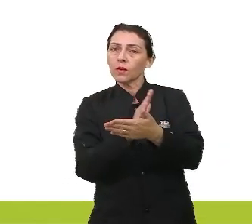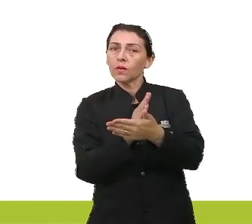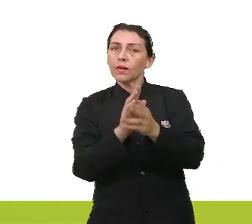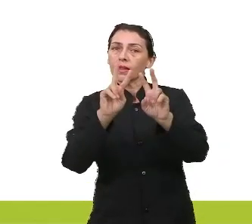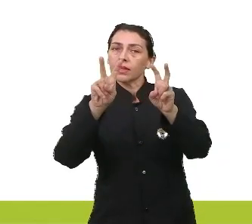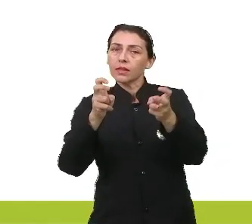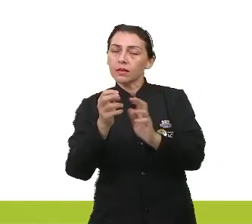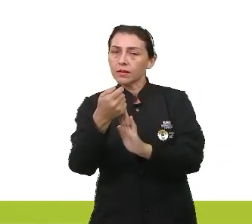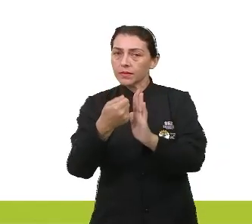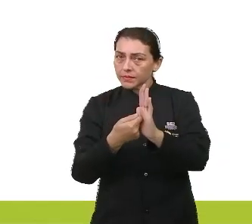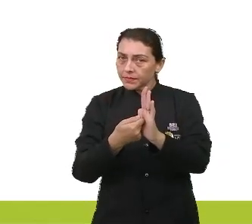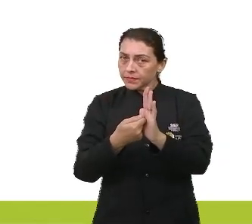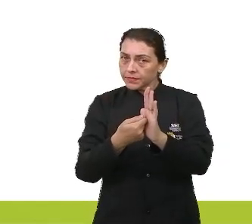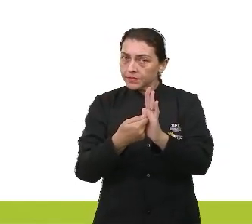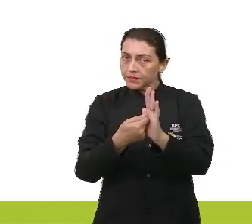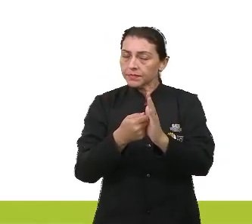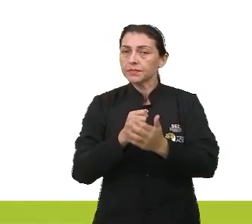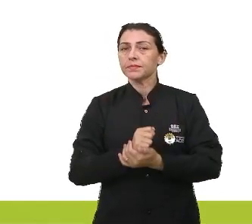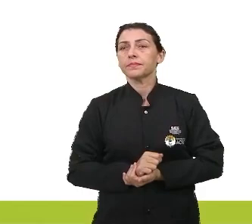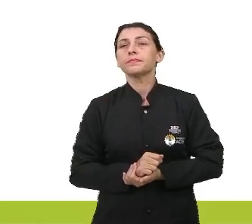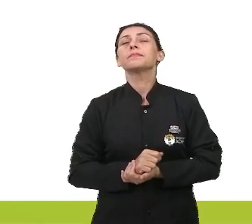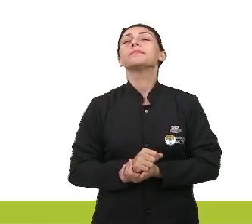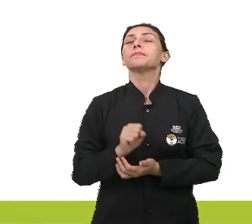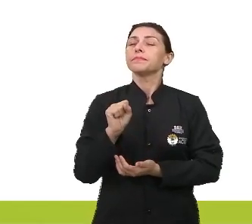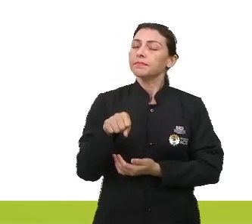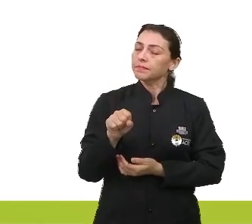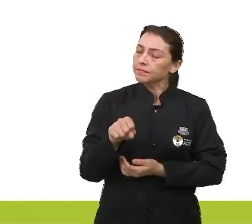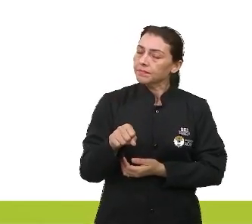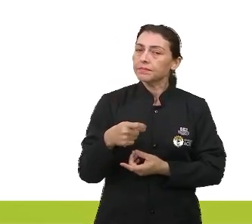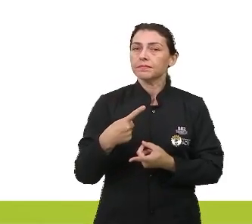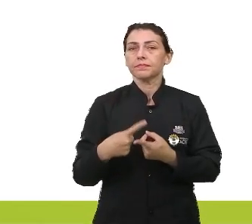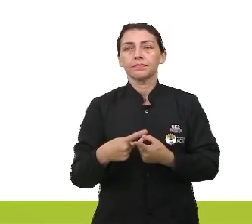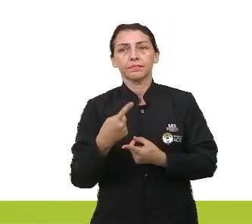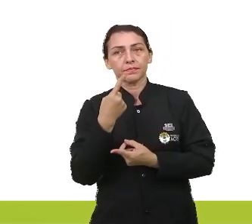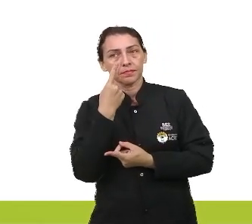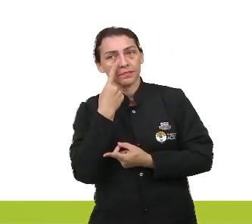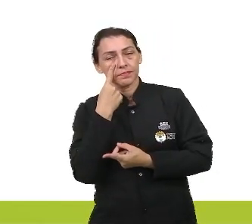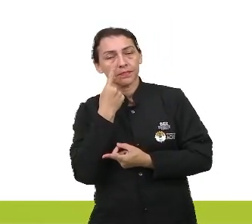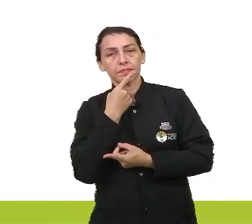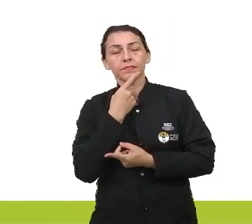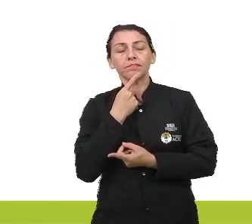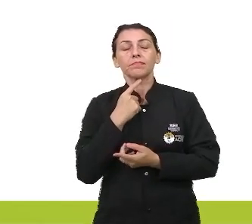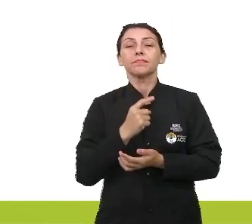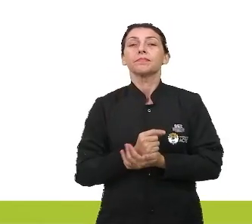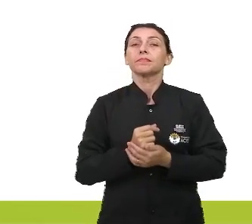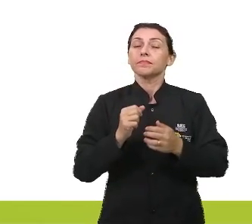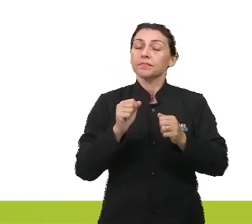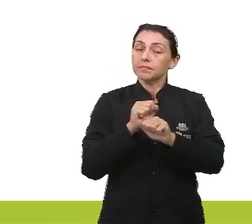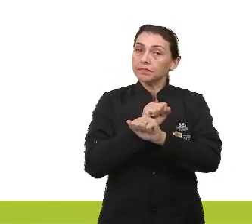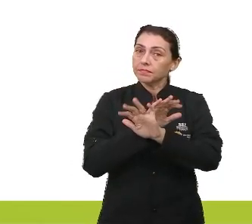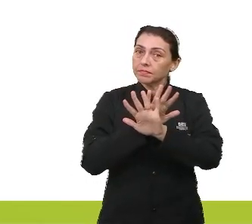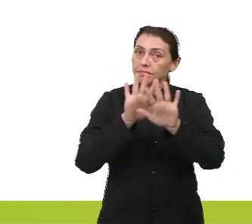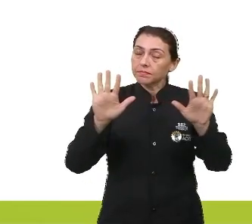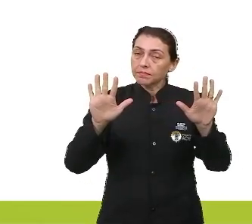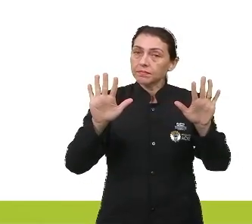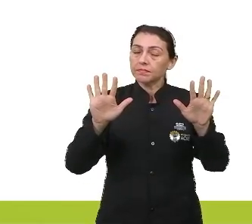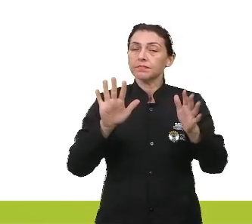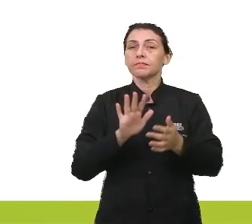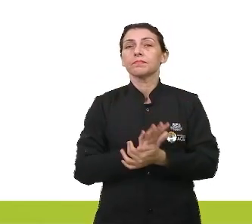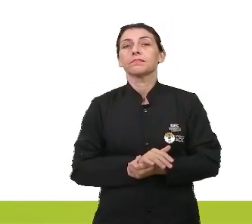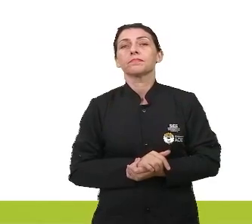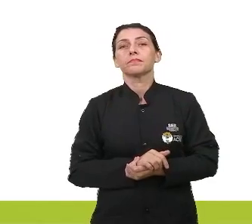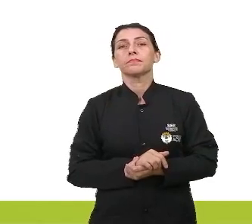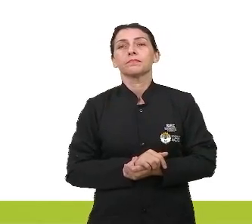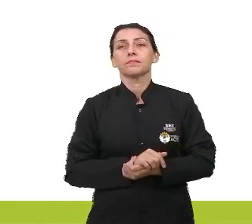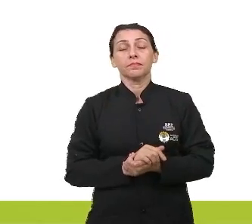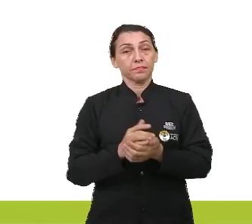de redação? Com certeza, né, pessoal? Porque vejam que ele ficou assim bem aberto, né? Inclusive cita ali